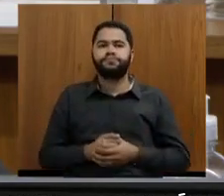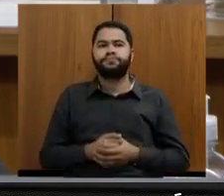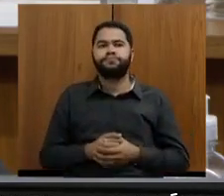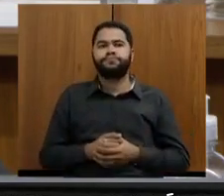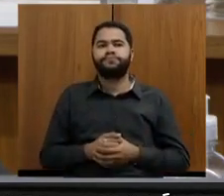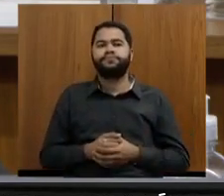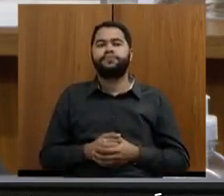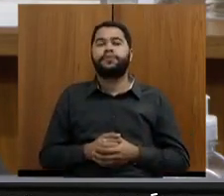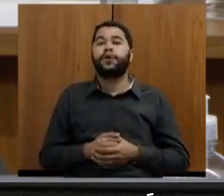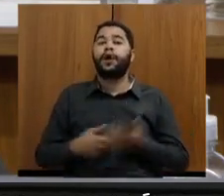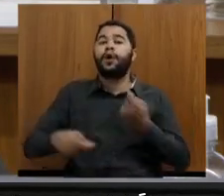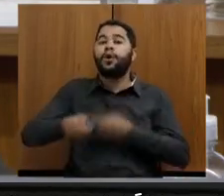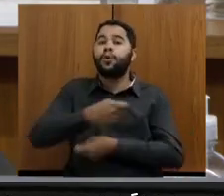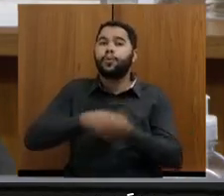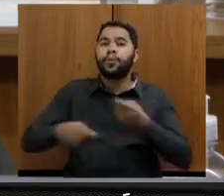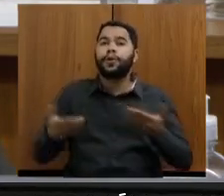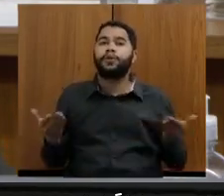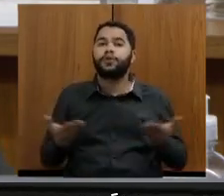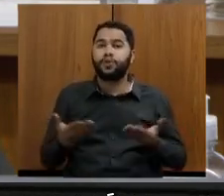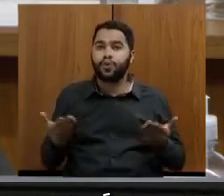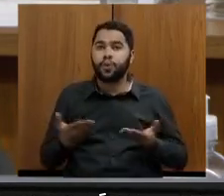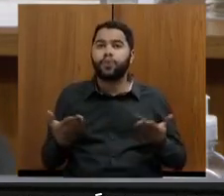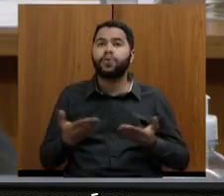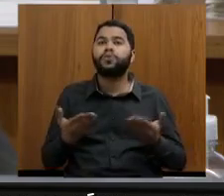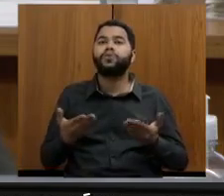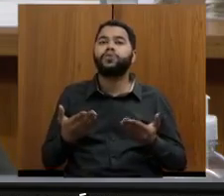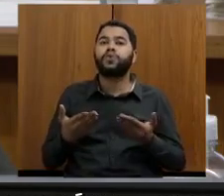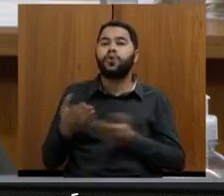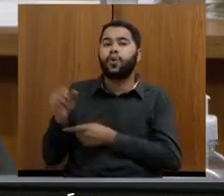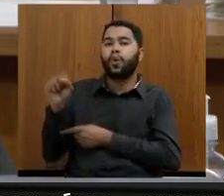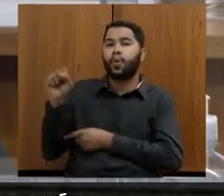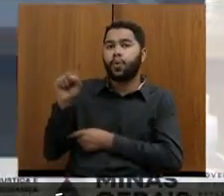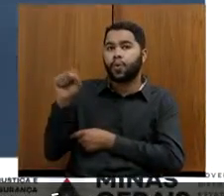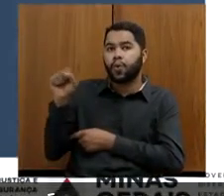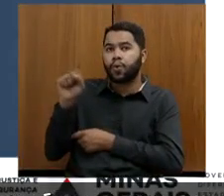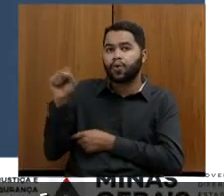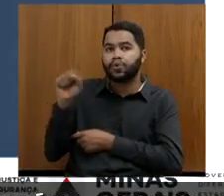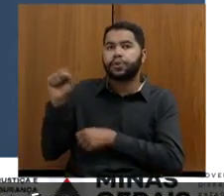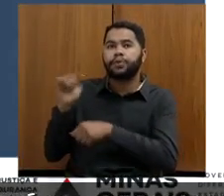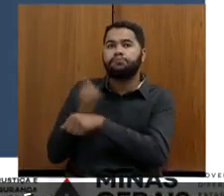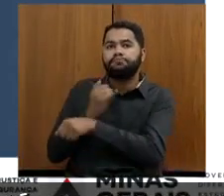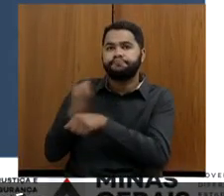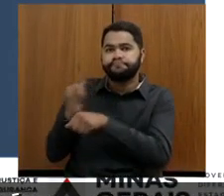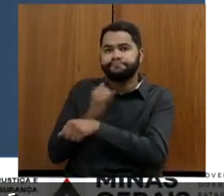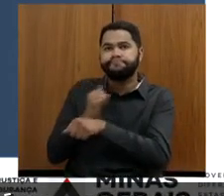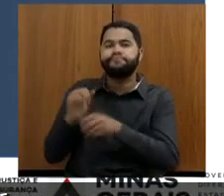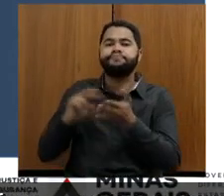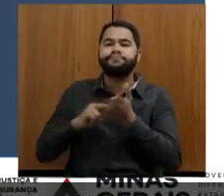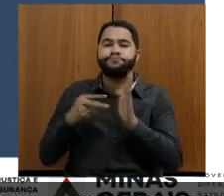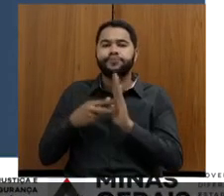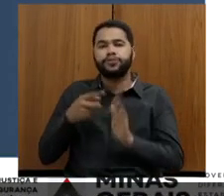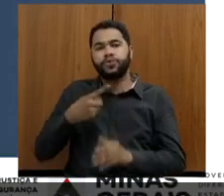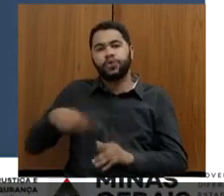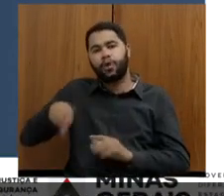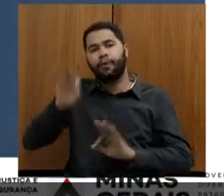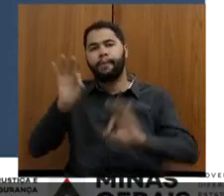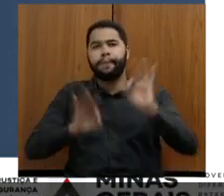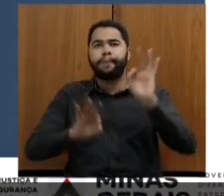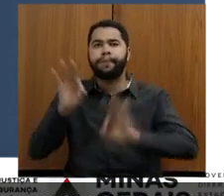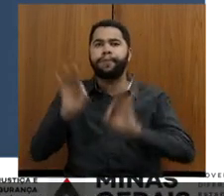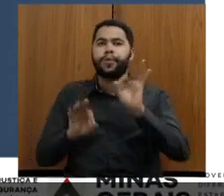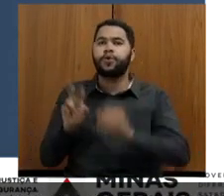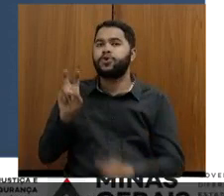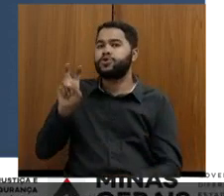e essa operação hoje nós estamos aí na oitava estratégia ou seja nós estamos montando